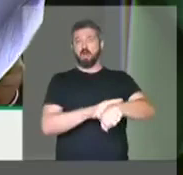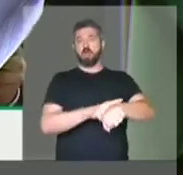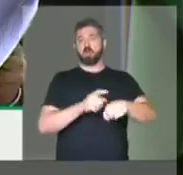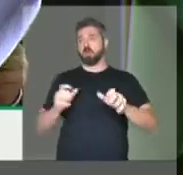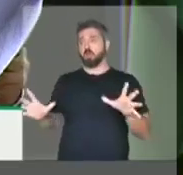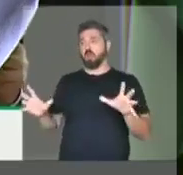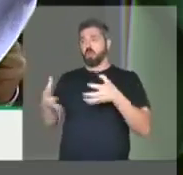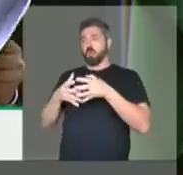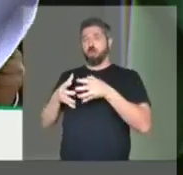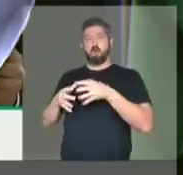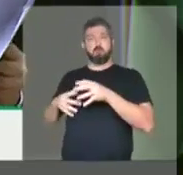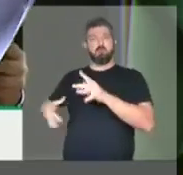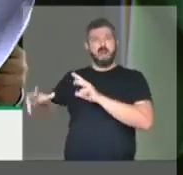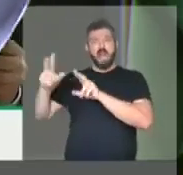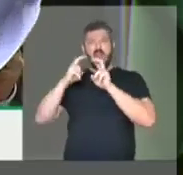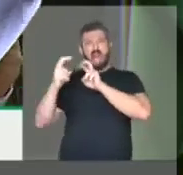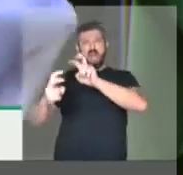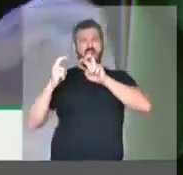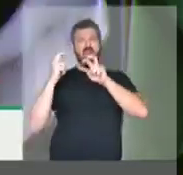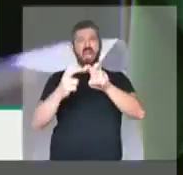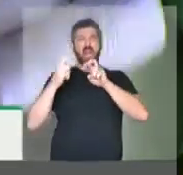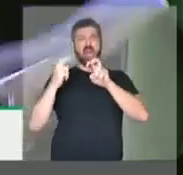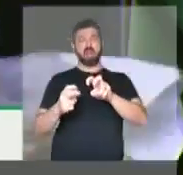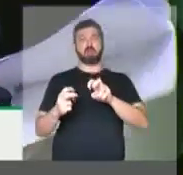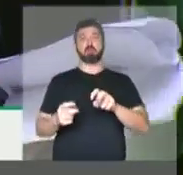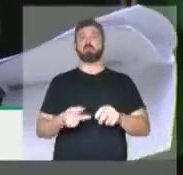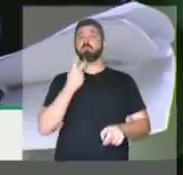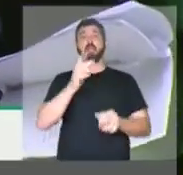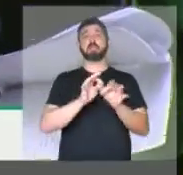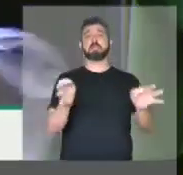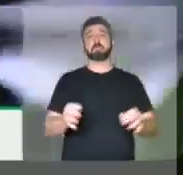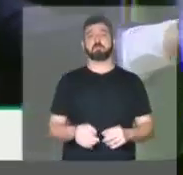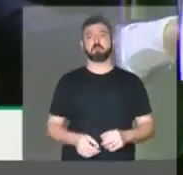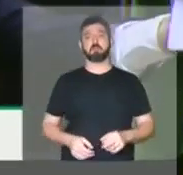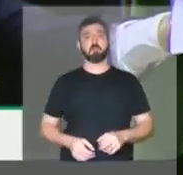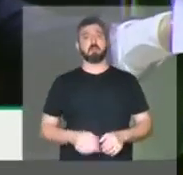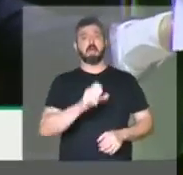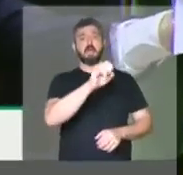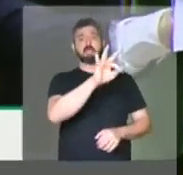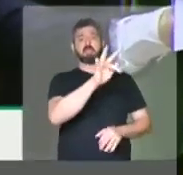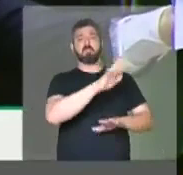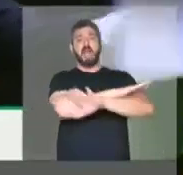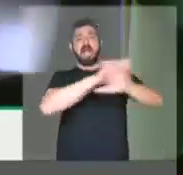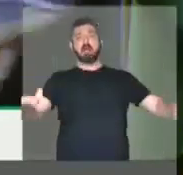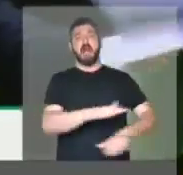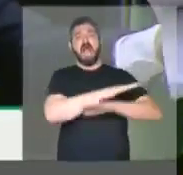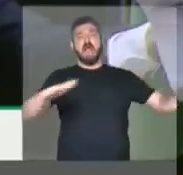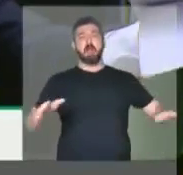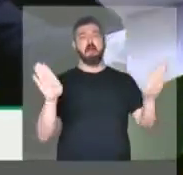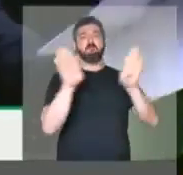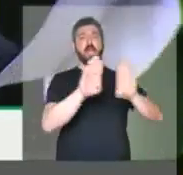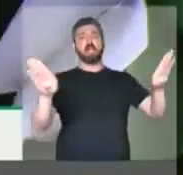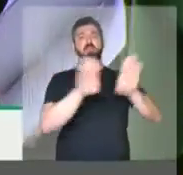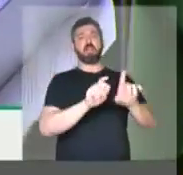se formaram correntes vociferantes, pregando simplesmente fechar a corte.